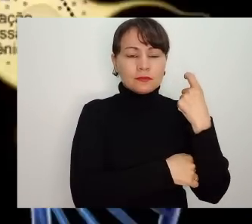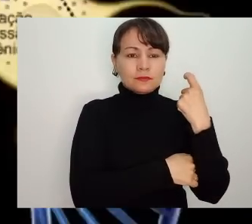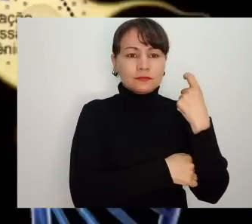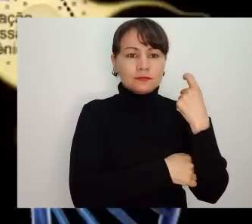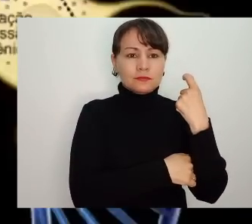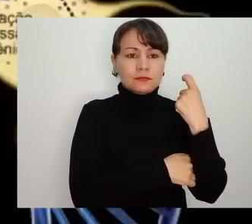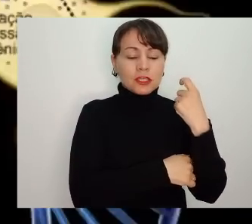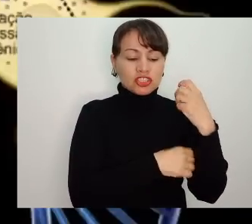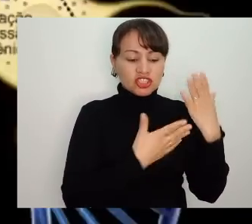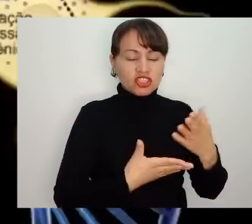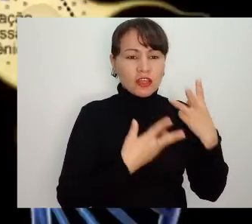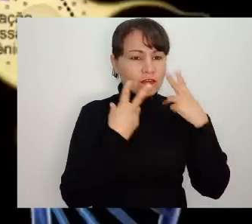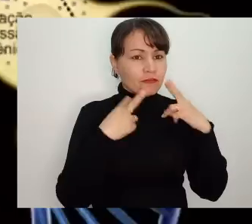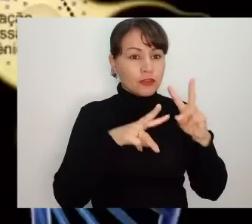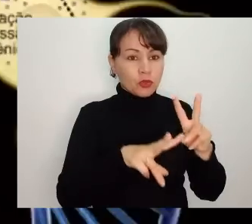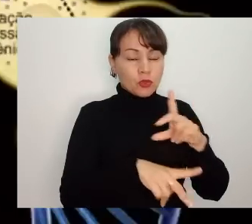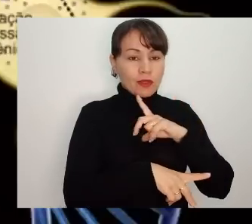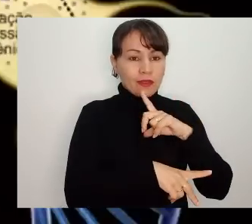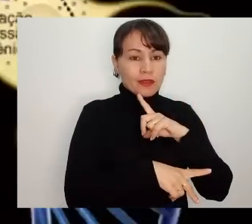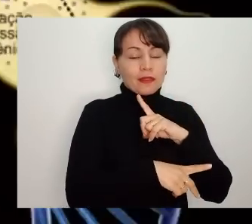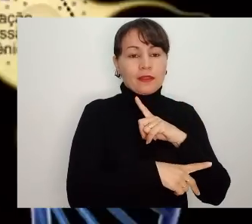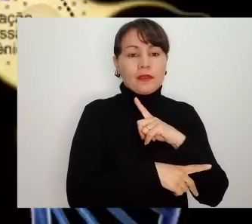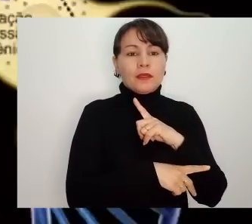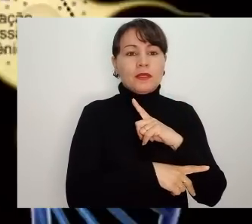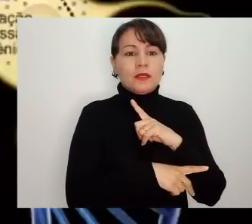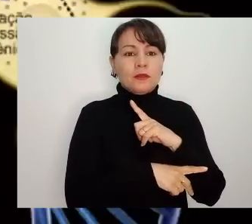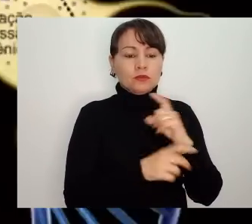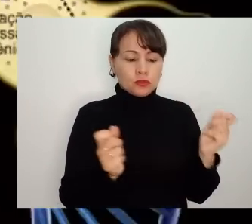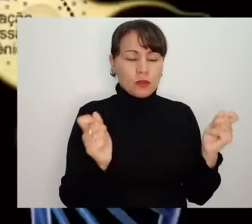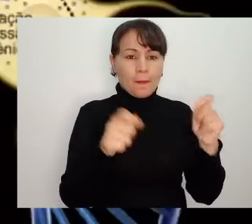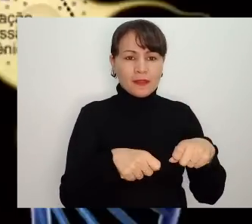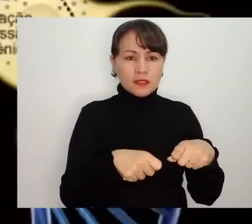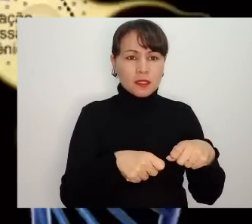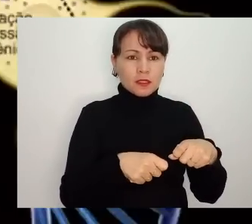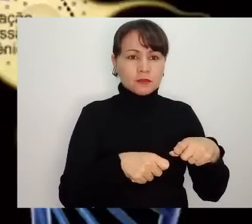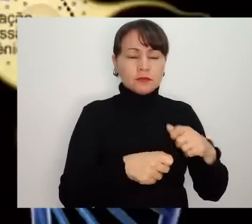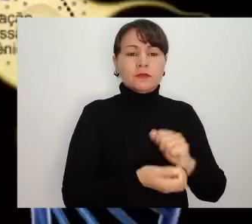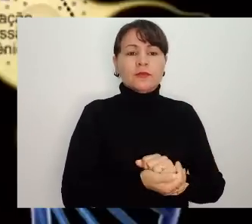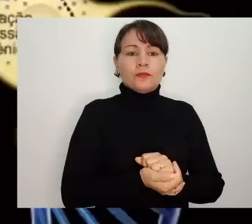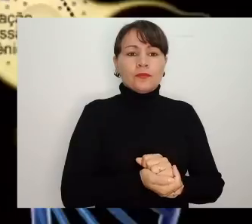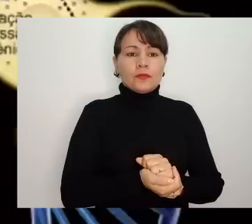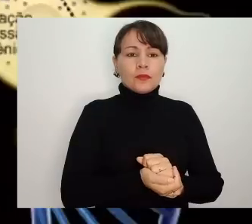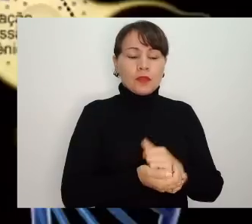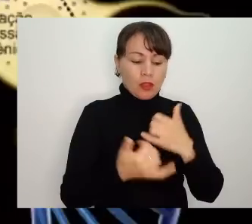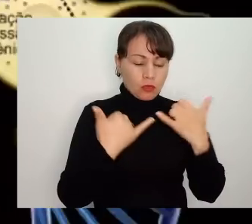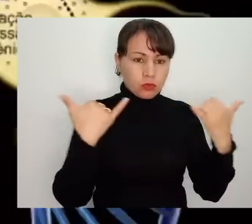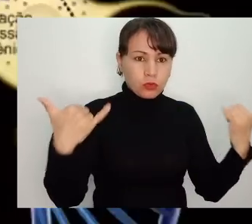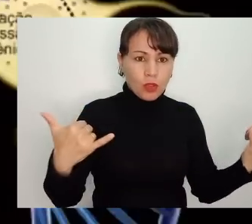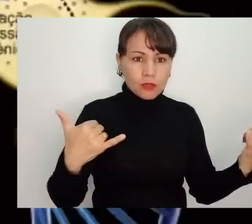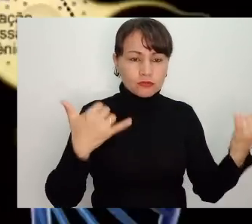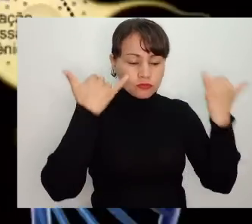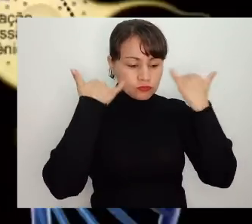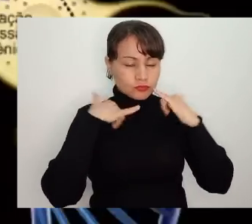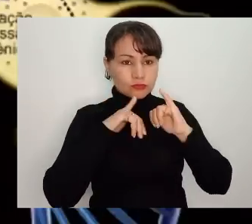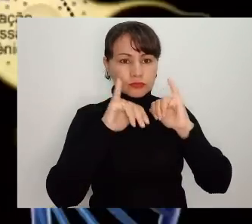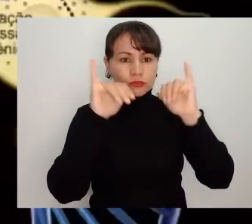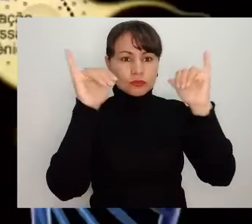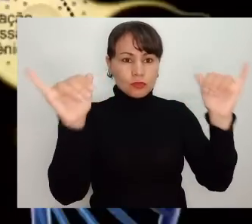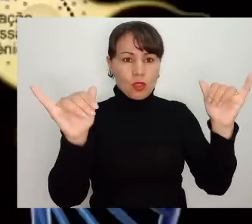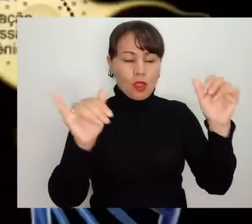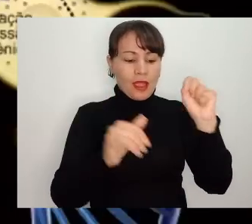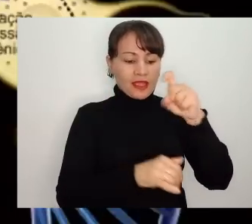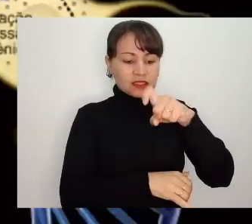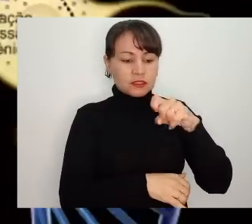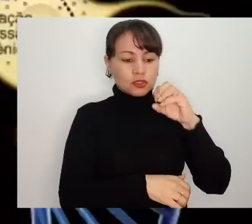gênica. Então, a gente já viu, né, que nós temos o potencial de ação, que ele é elétrico, que ele é